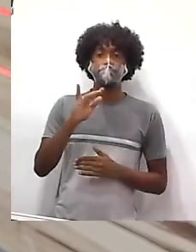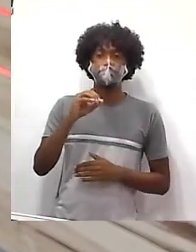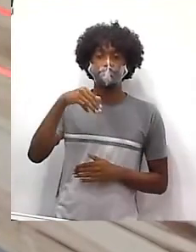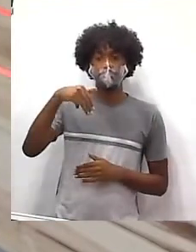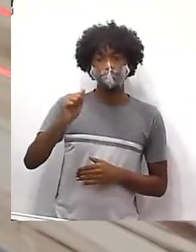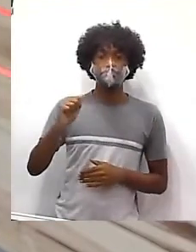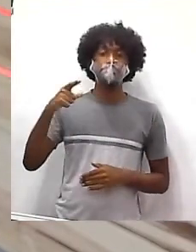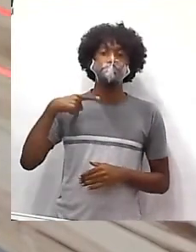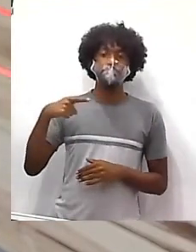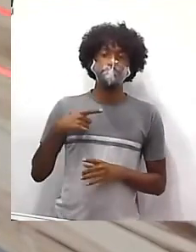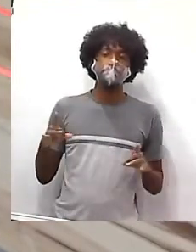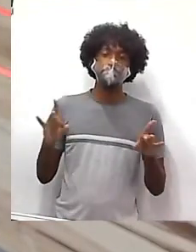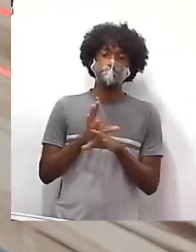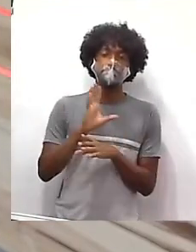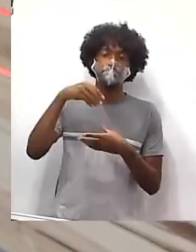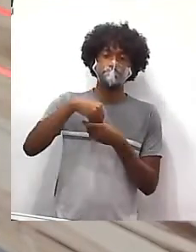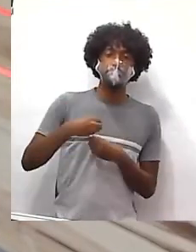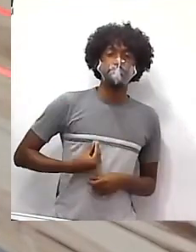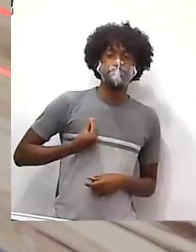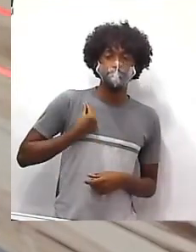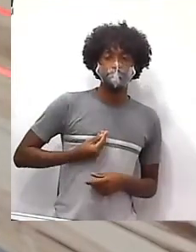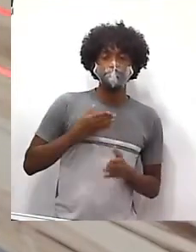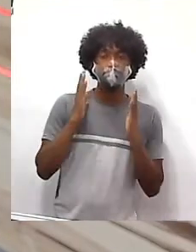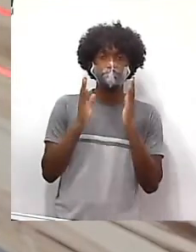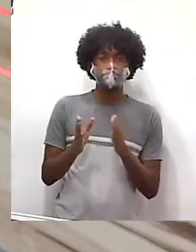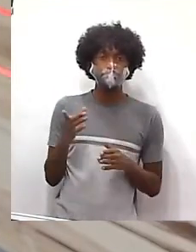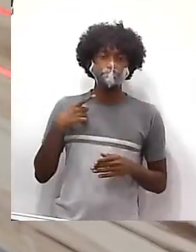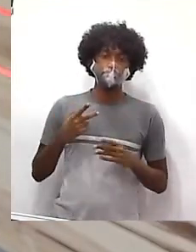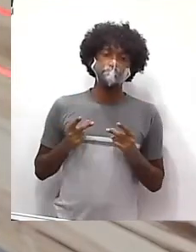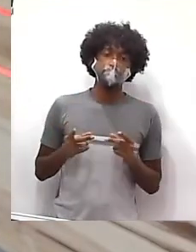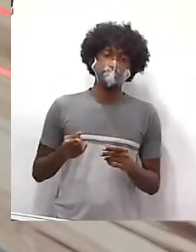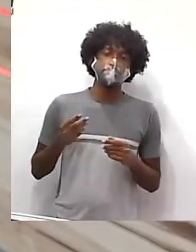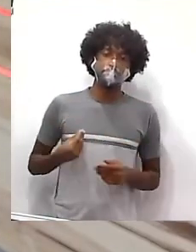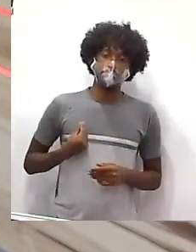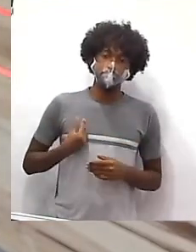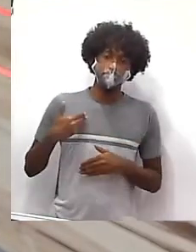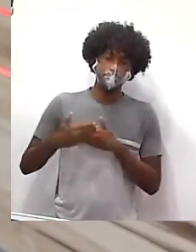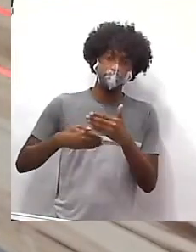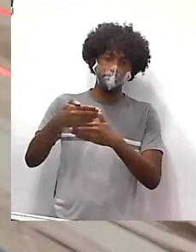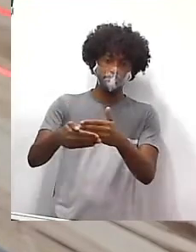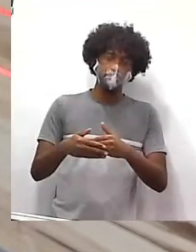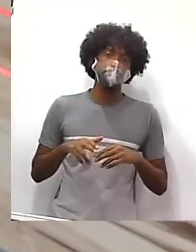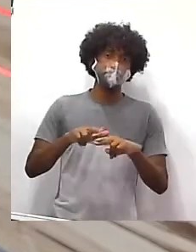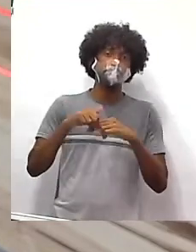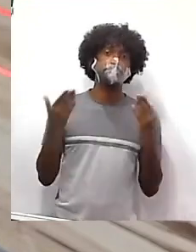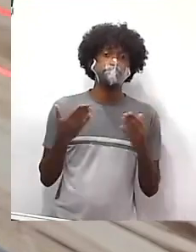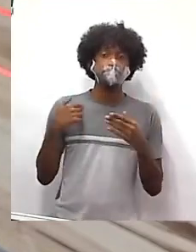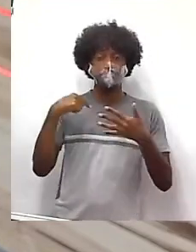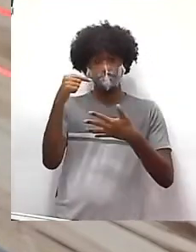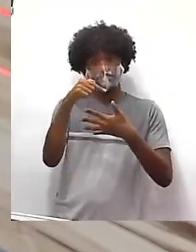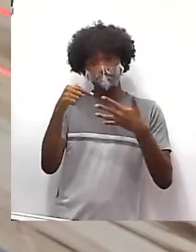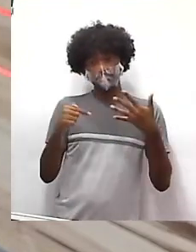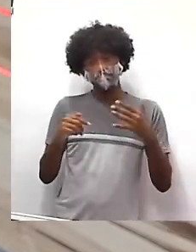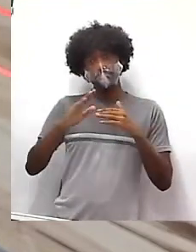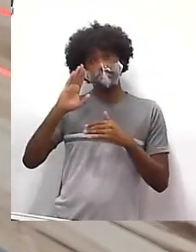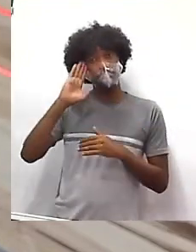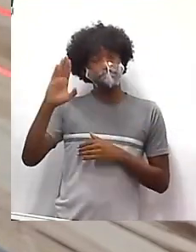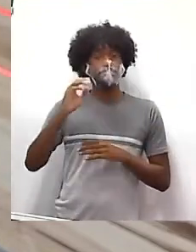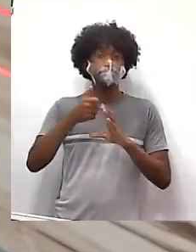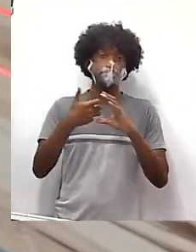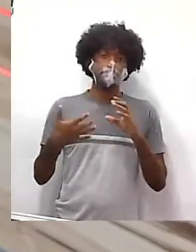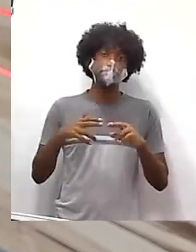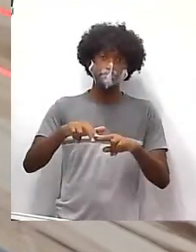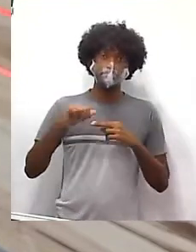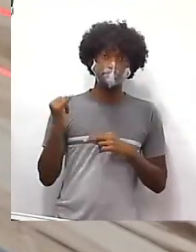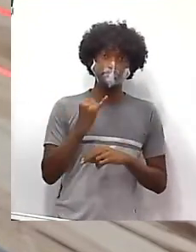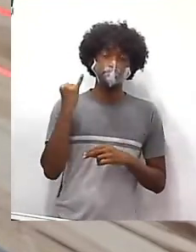consegue se manter viva, se manter produtiva por bastante tempo. E a gente agora vai ver umas principais características da